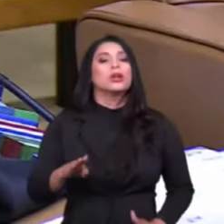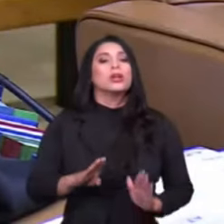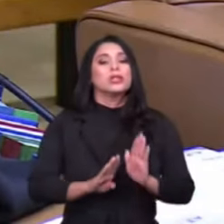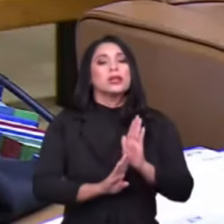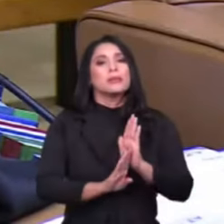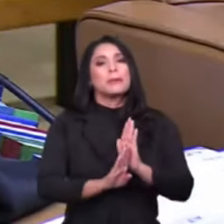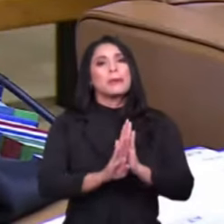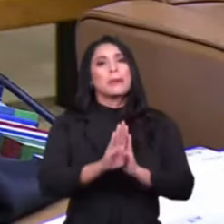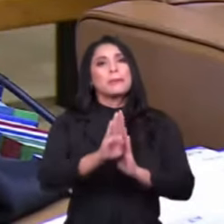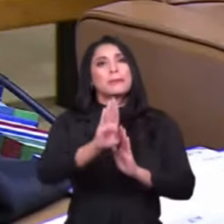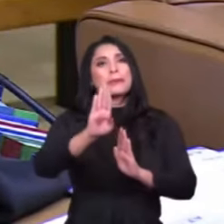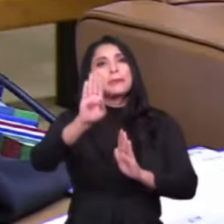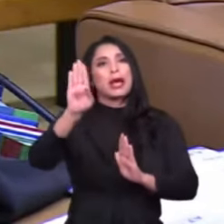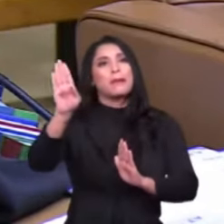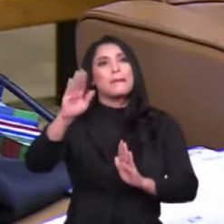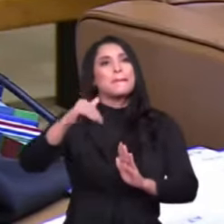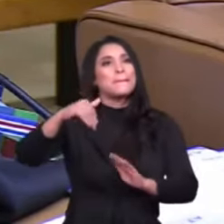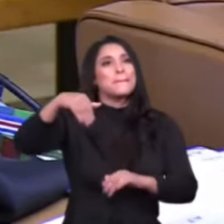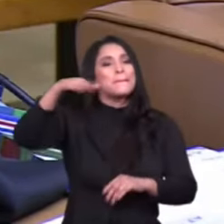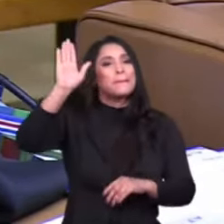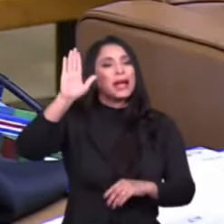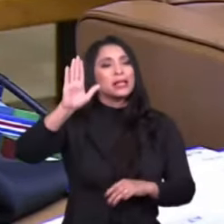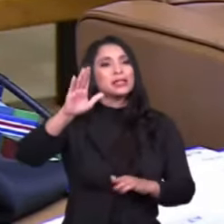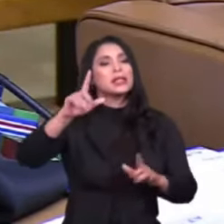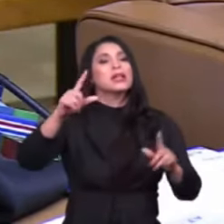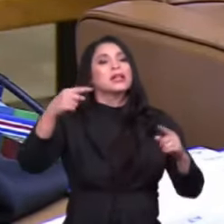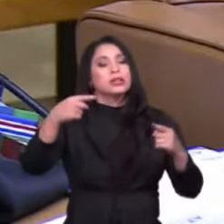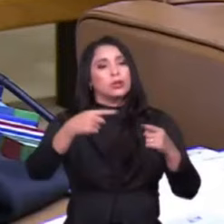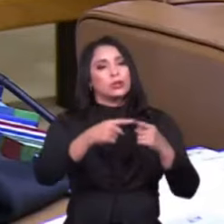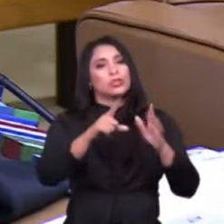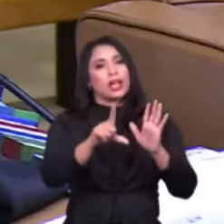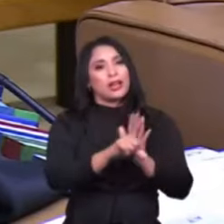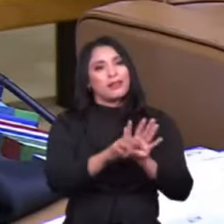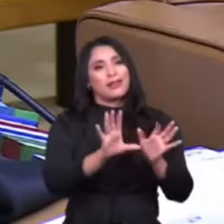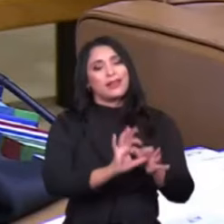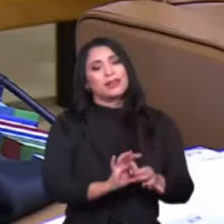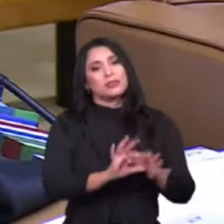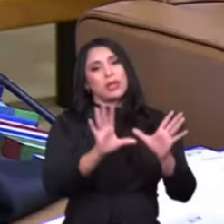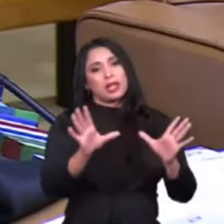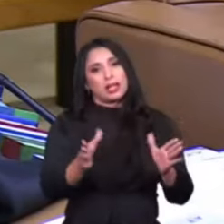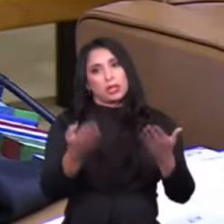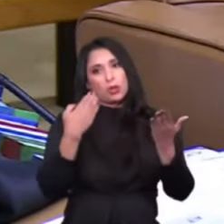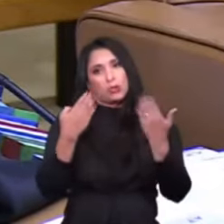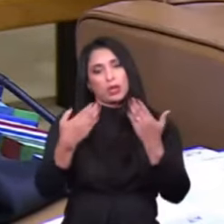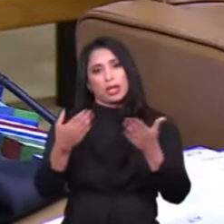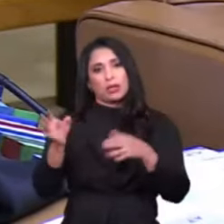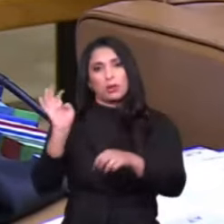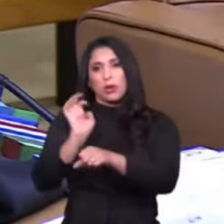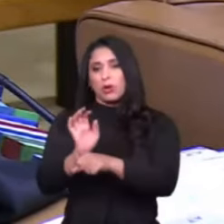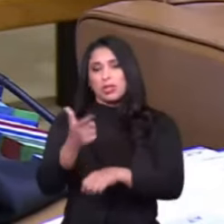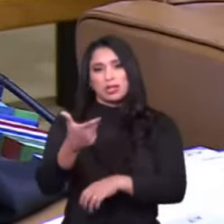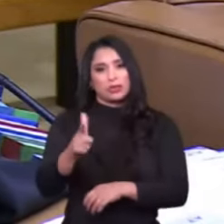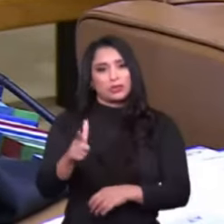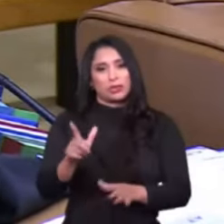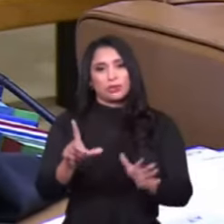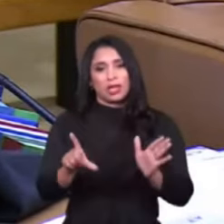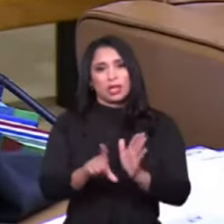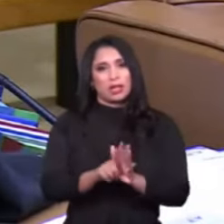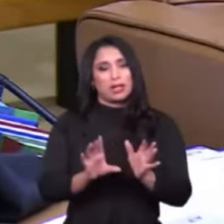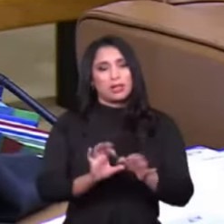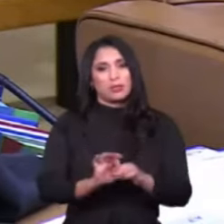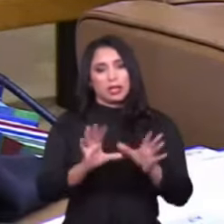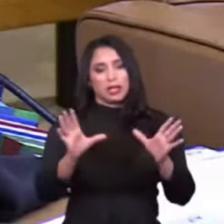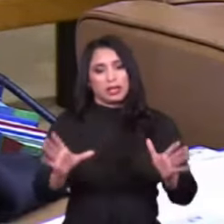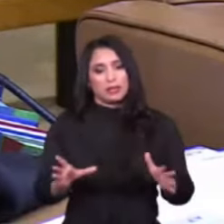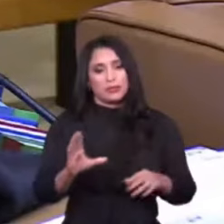altas em estados que legalizaram a cannabis do que em estados que não o fizeram. No Colorado, a proporção